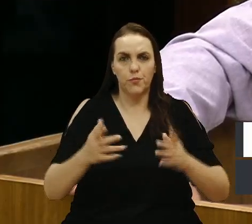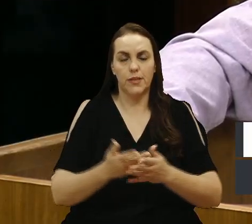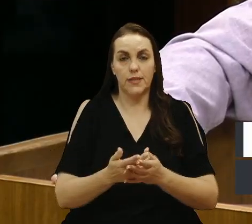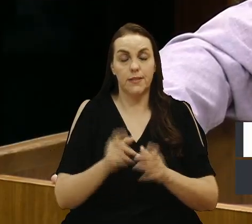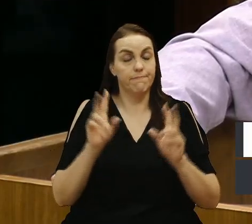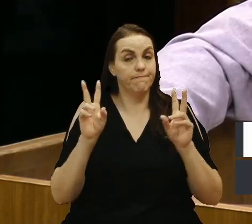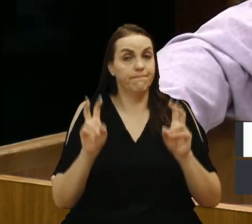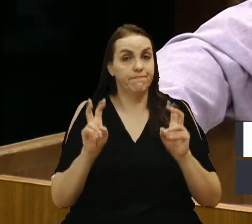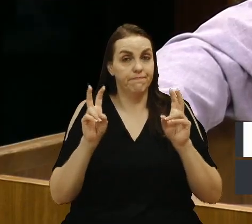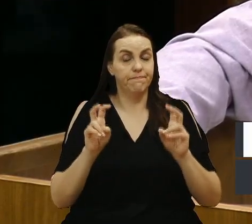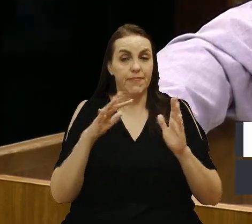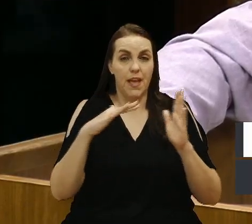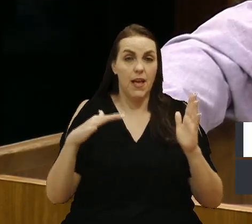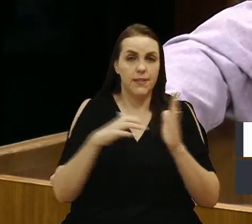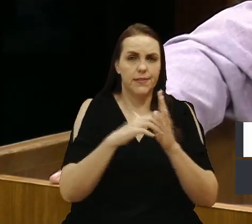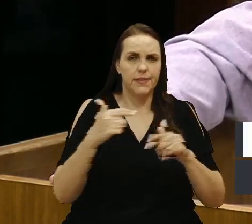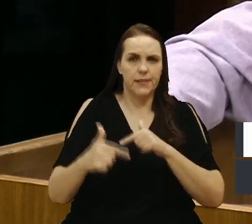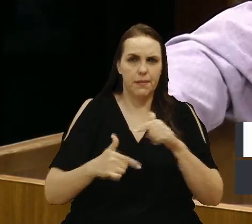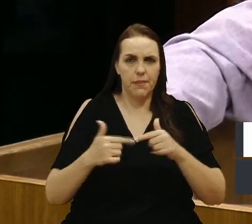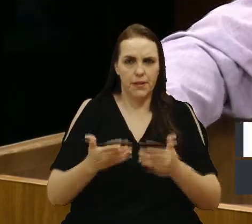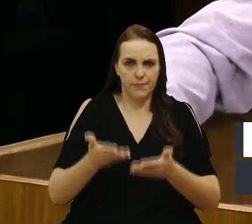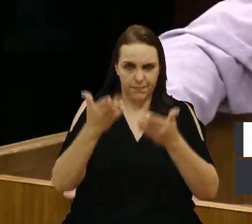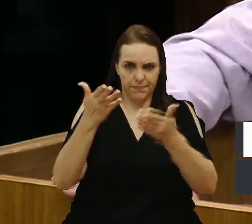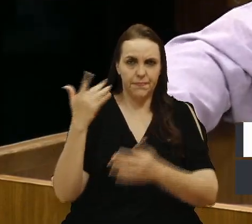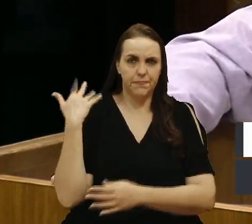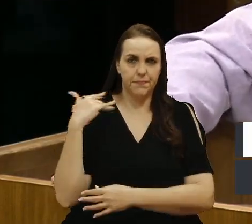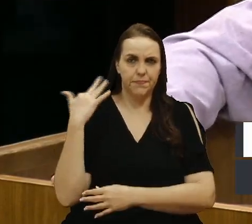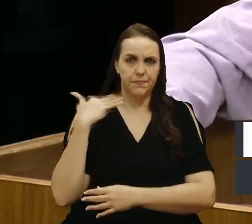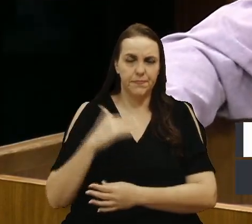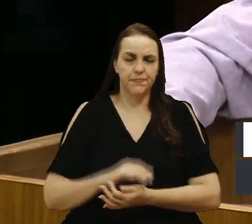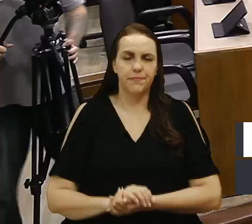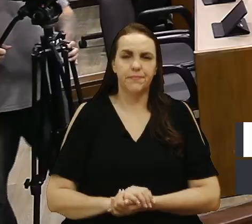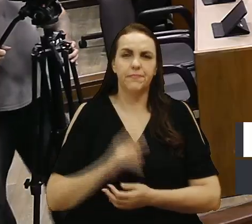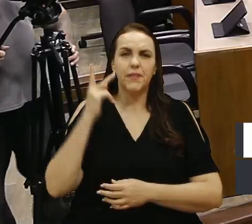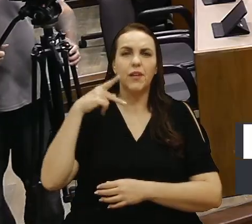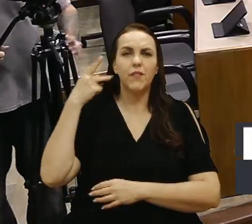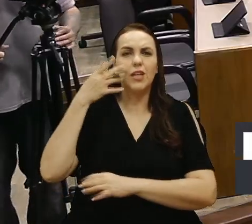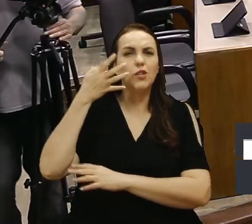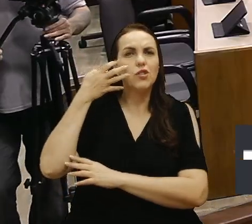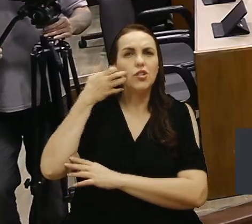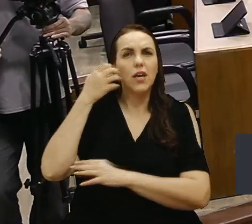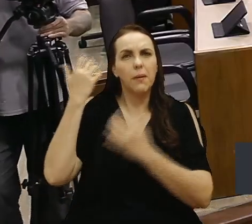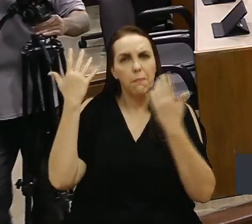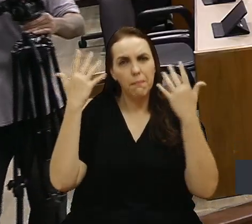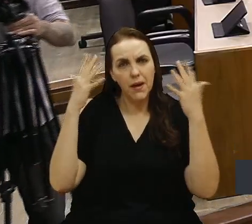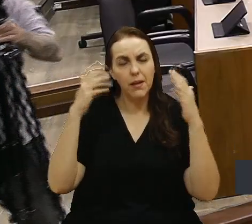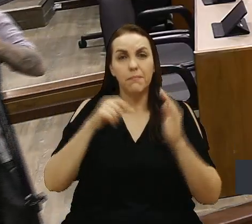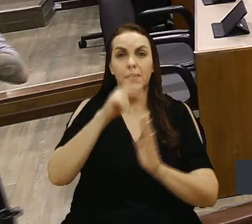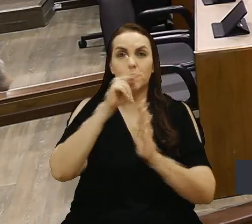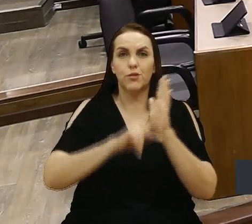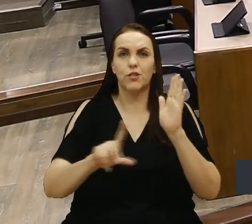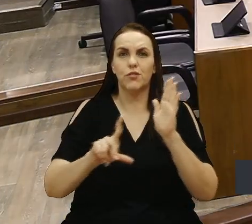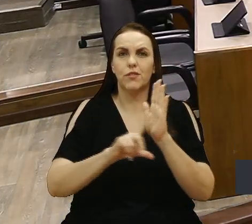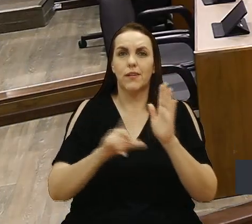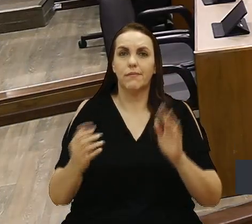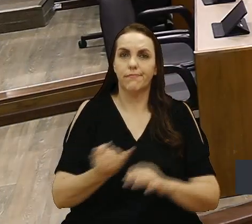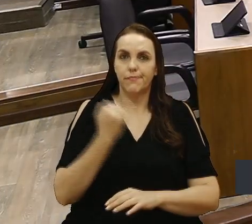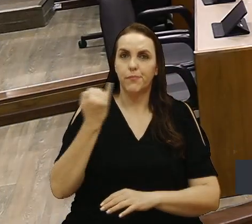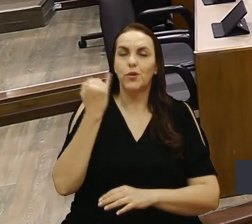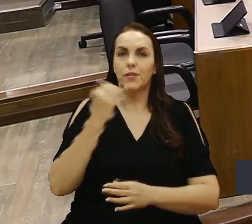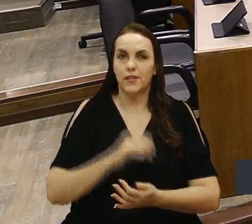questão do acidente de trabalho. Por gentileza, vereador. Vereador Jack, parabenizar por esse importante projeto de lei. Dizer que